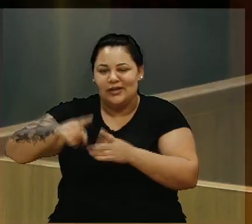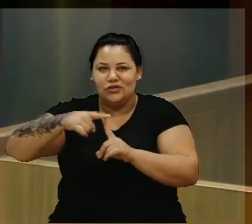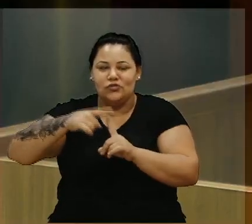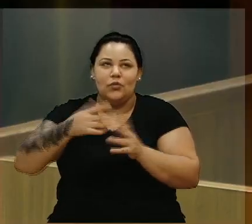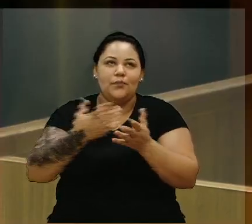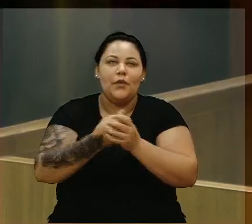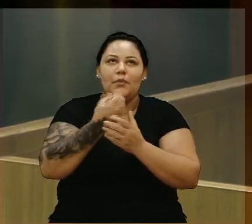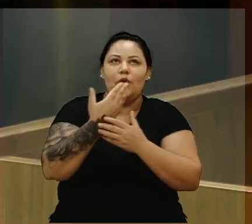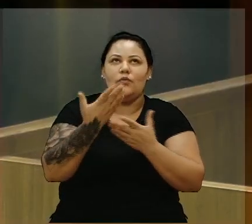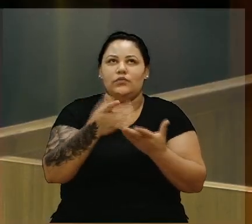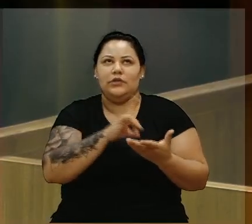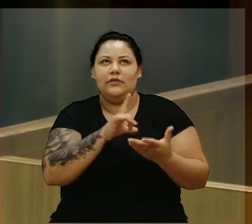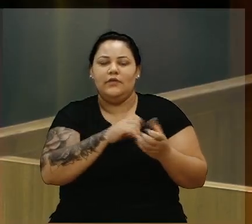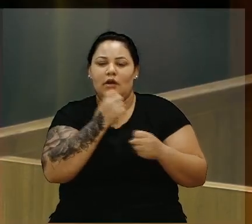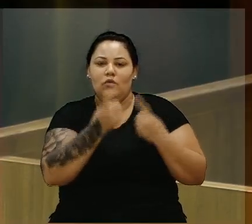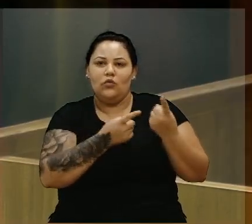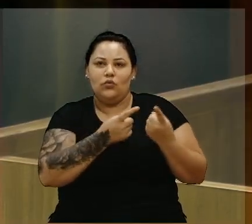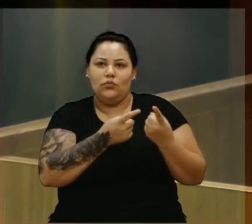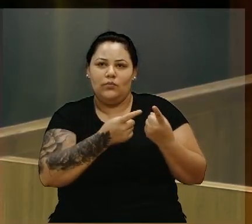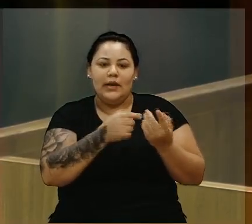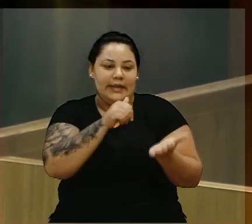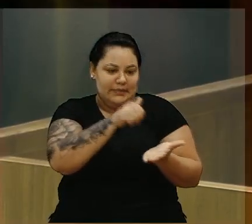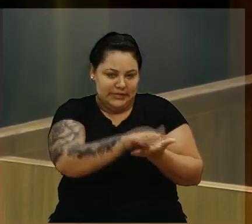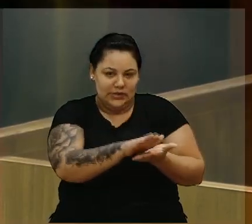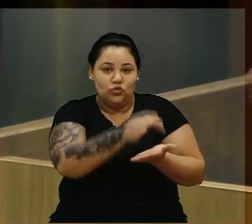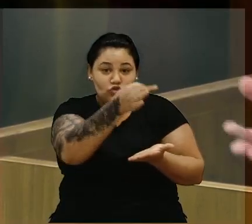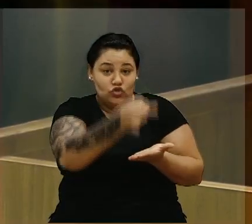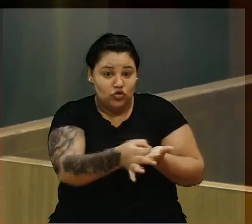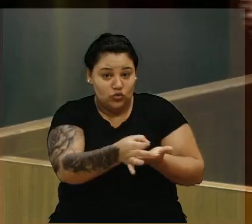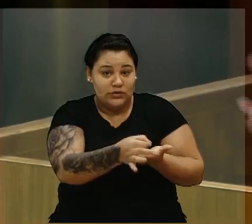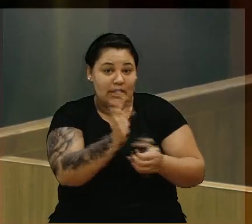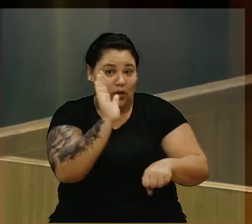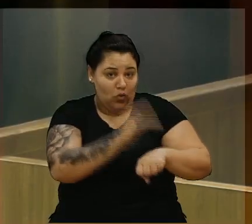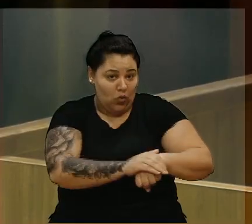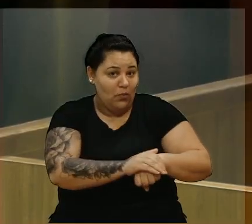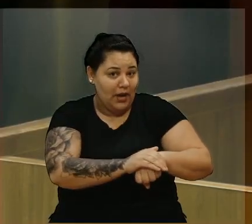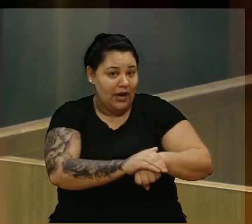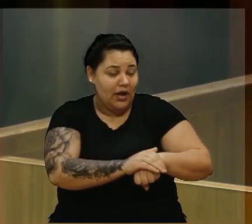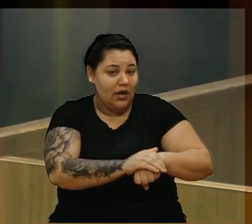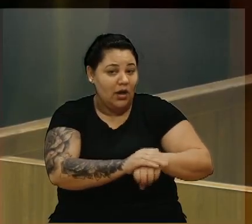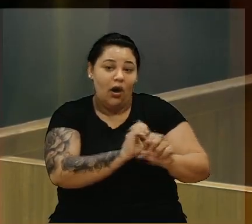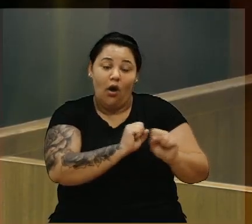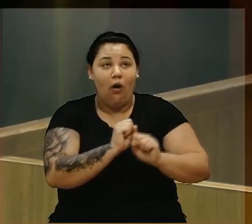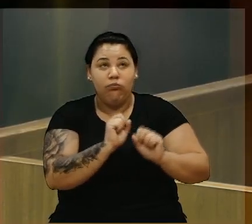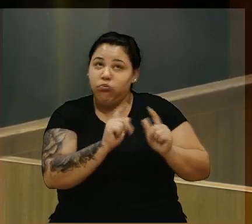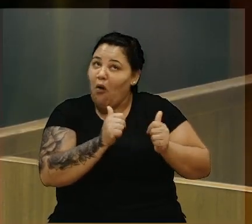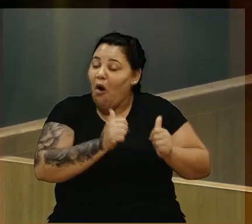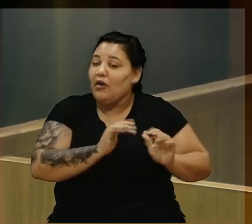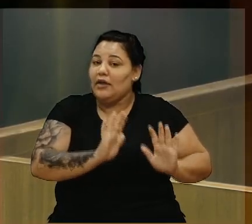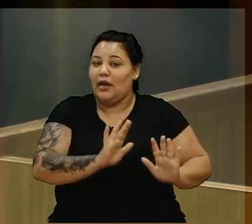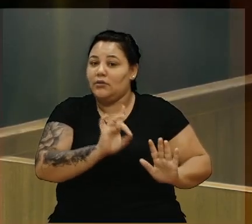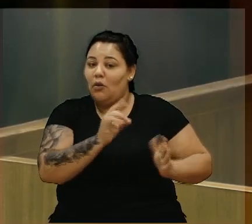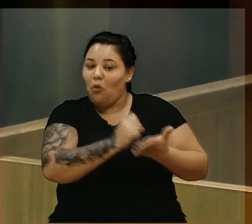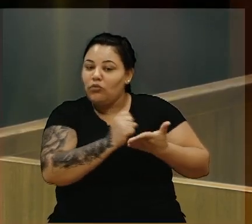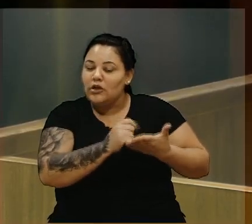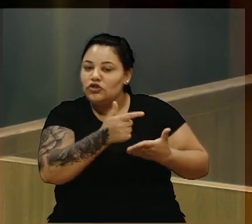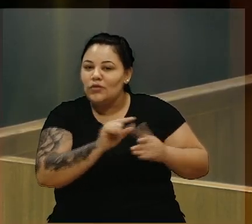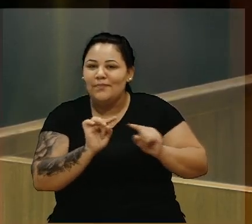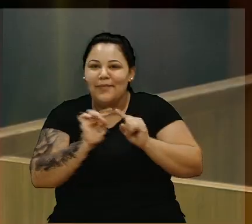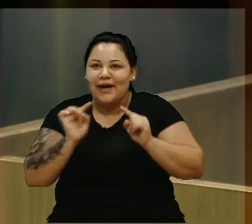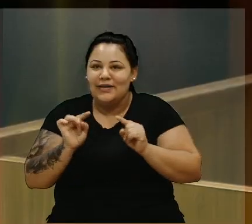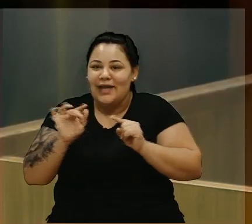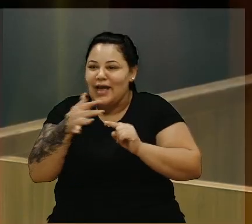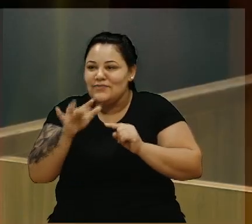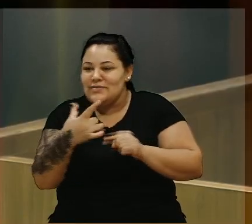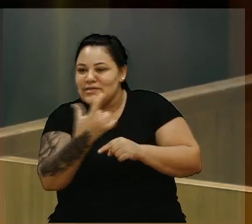algum desligamento por justa causa, algo do gênero, fica entendido o porquê não recontratar. Mas, como são contratos que não